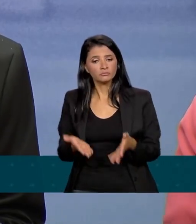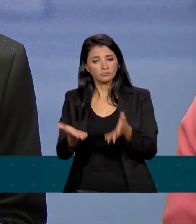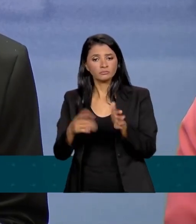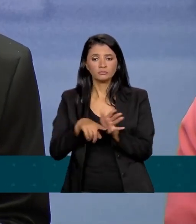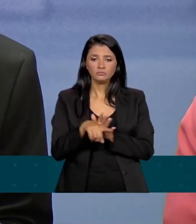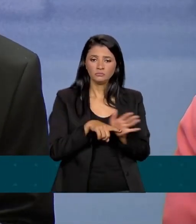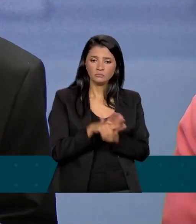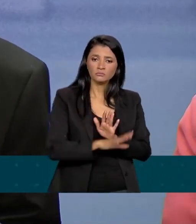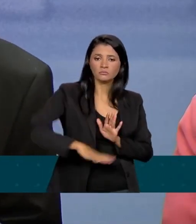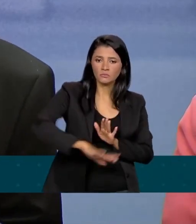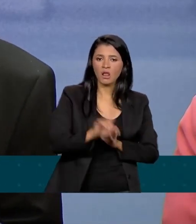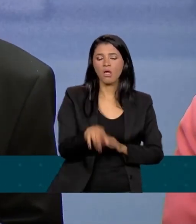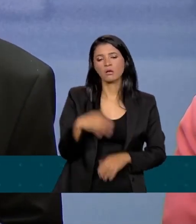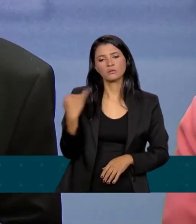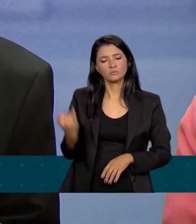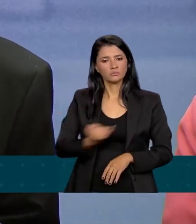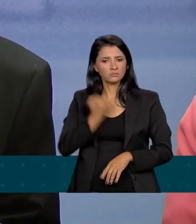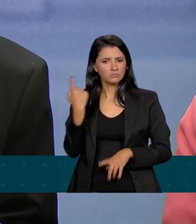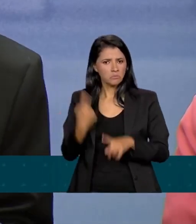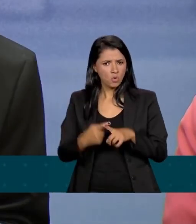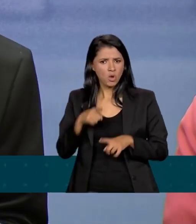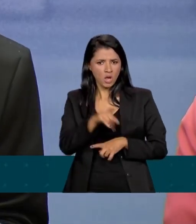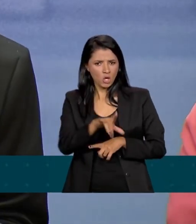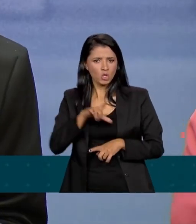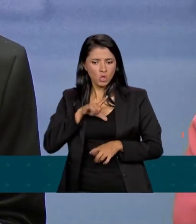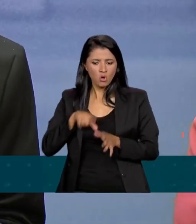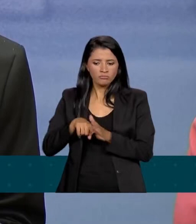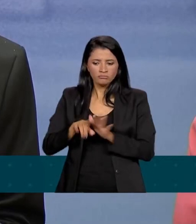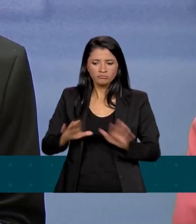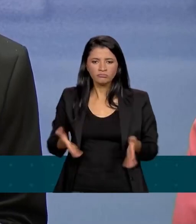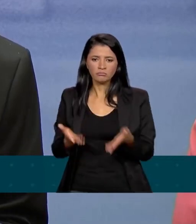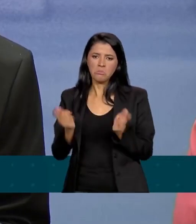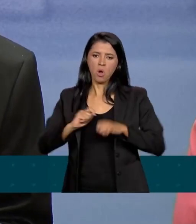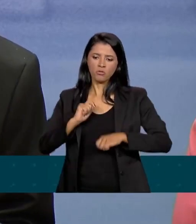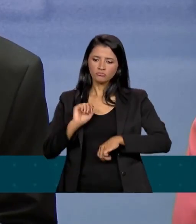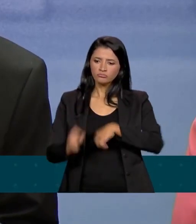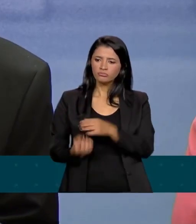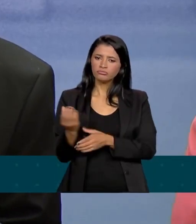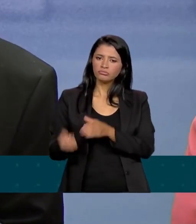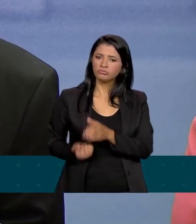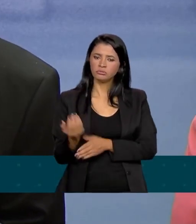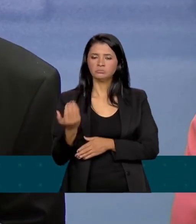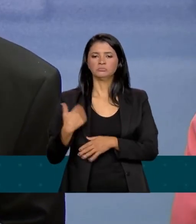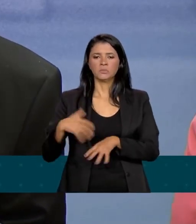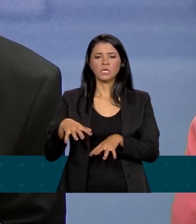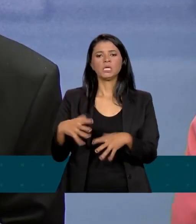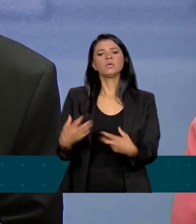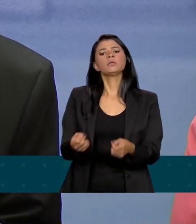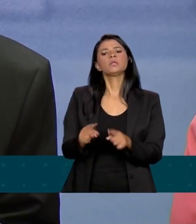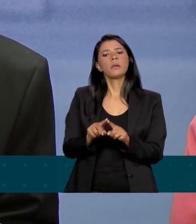pesquisa é fundamental, porque só com isso a gente consegue promover e adotar